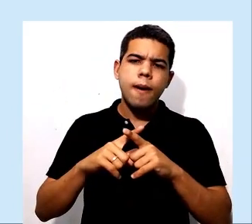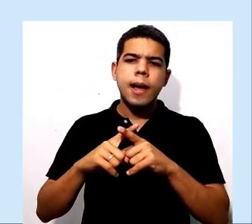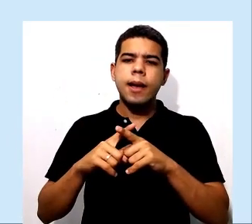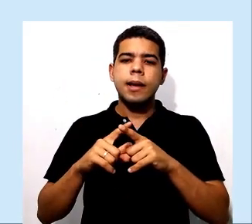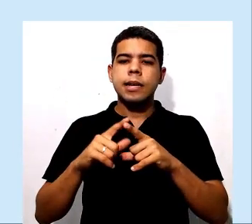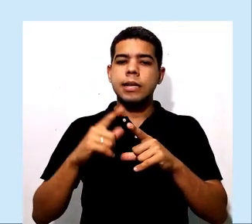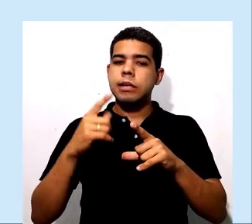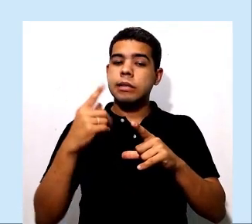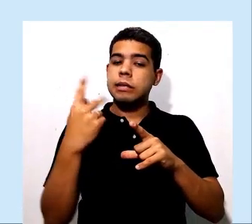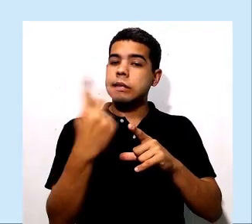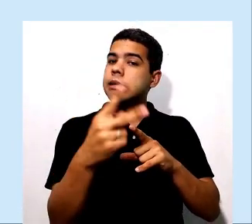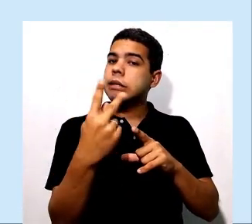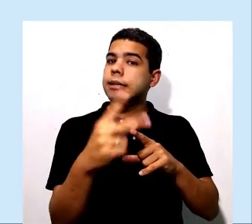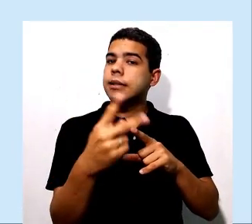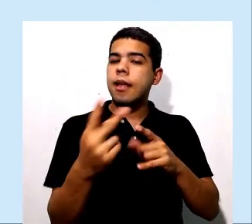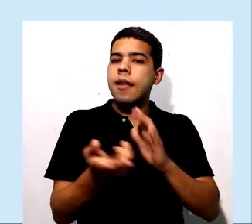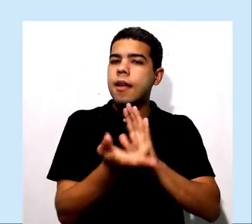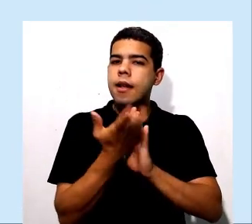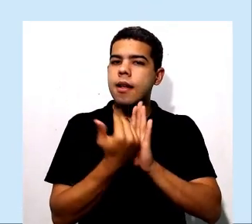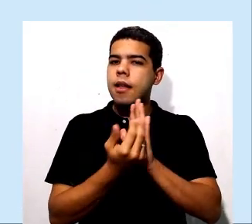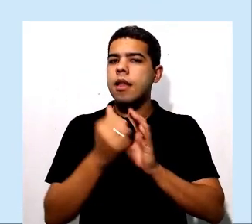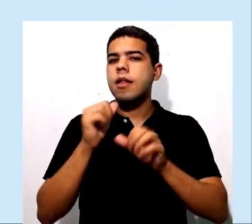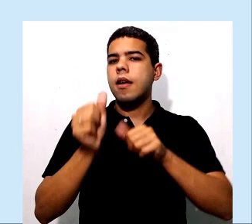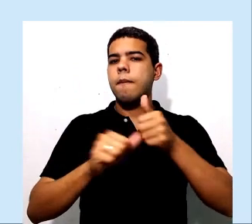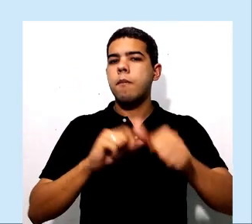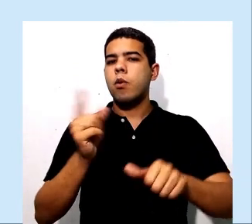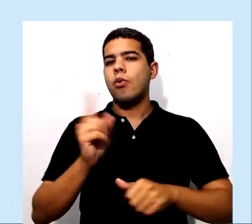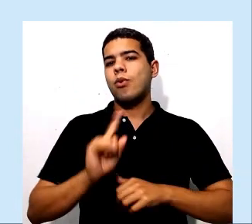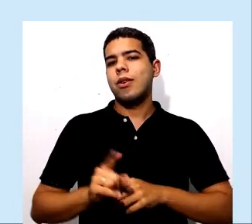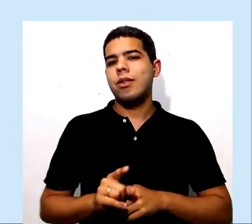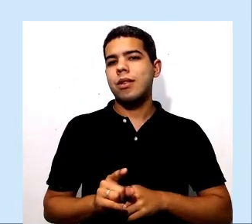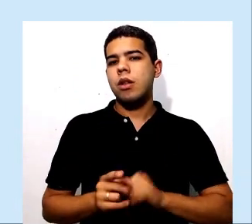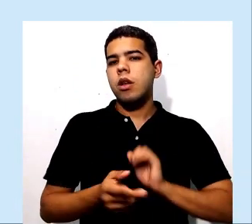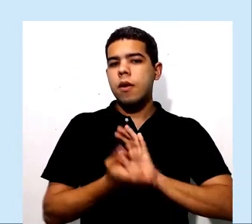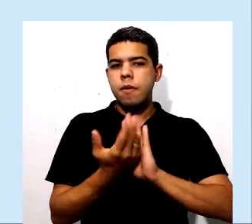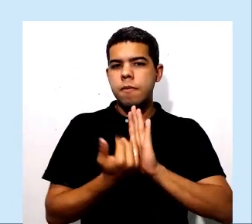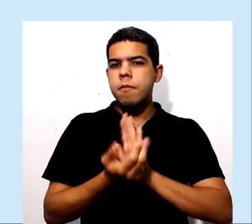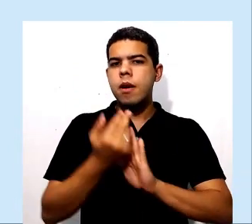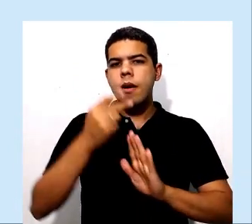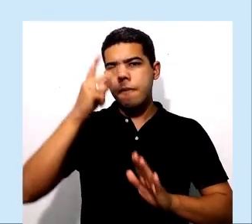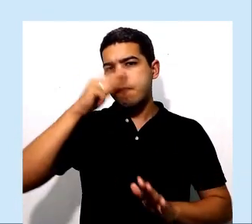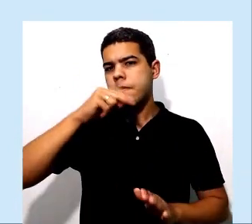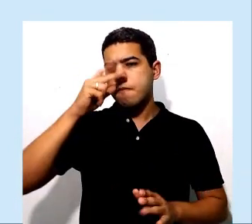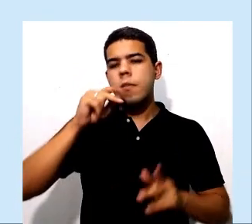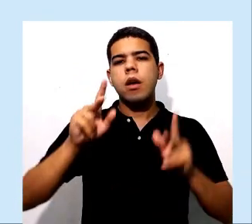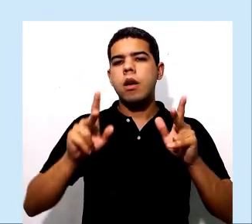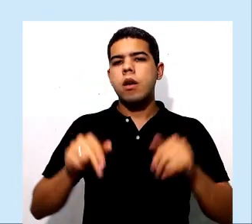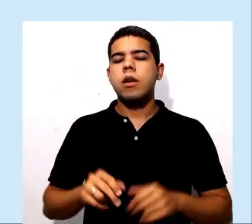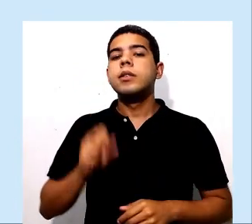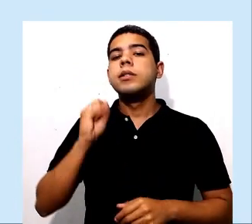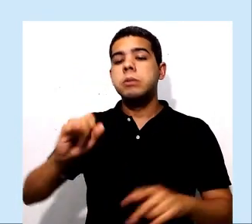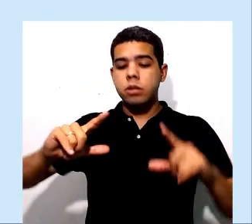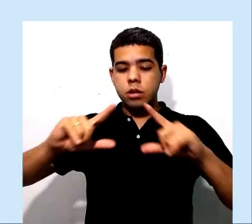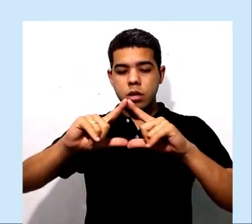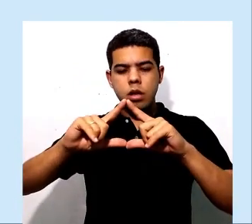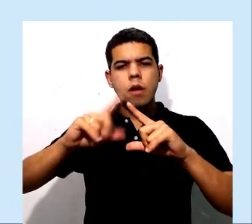A imagem continua sendo a mesma coisa. Então, se é um triângulo, continua sendo triângulo. Se é um quadrado, continua sendo quadrado. Se é um